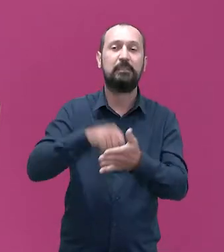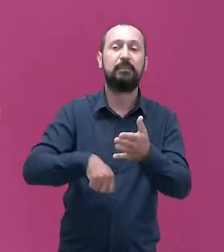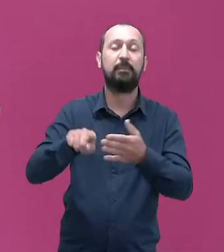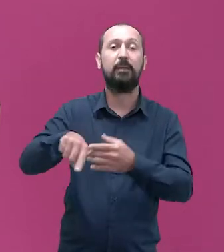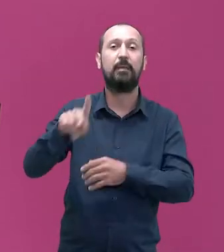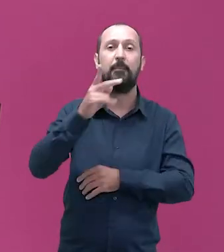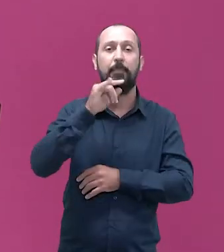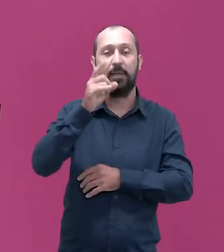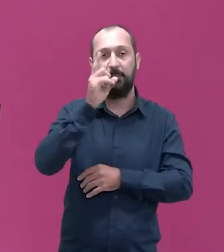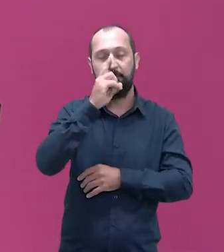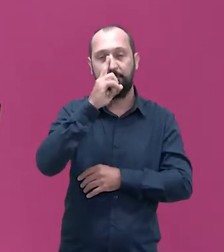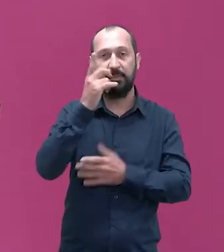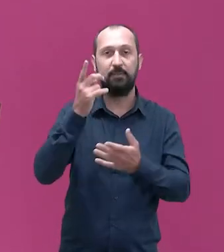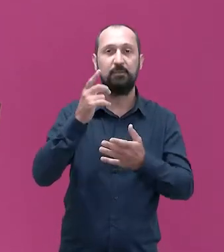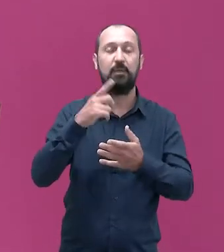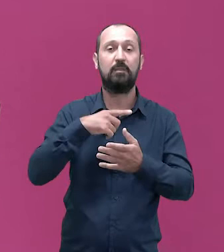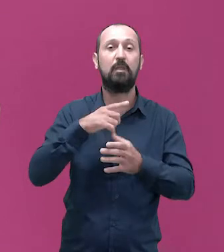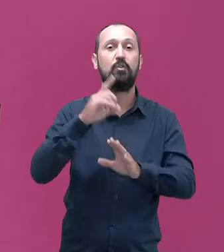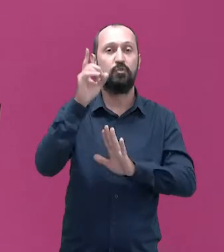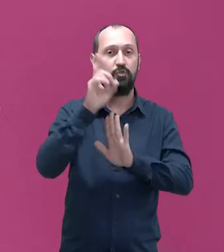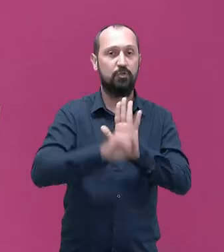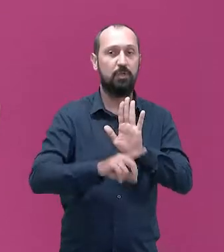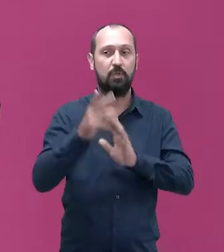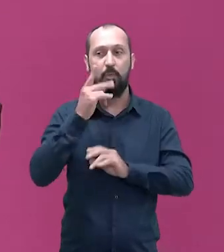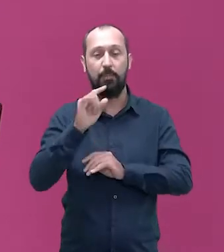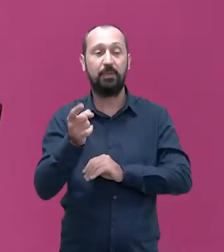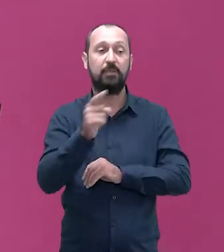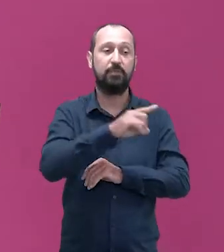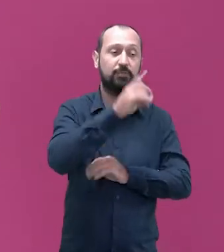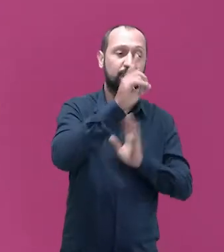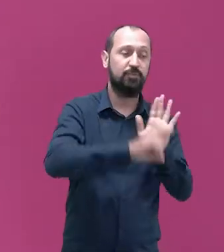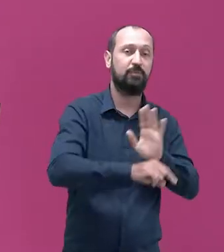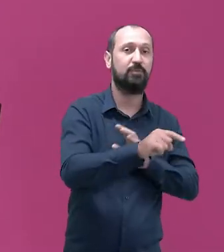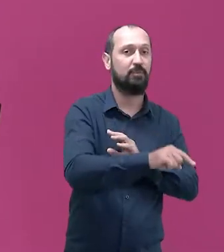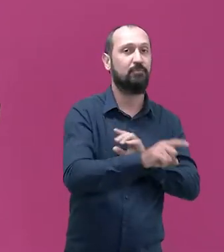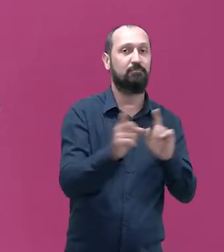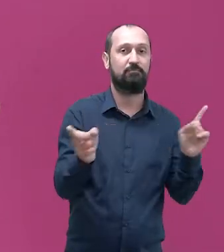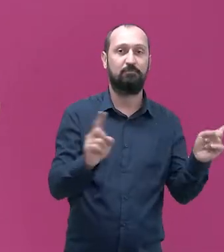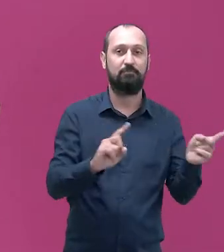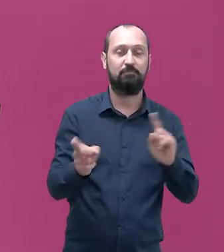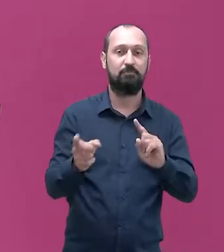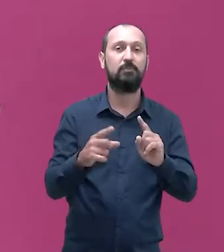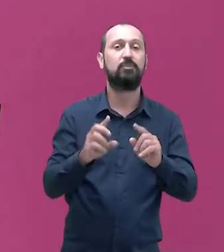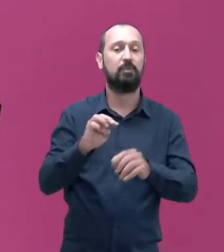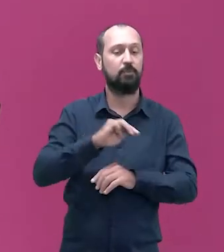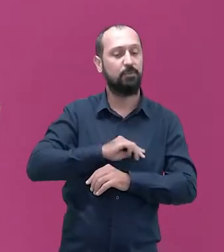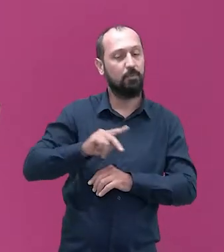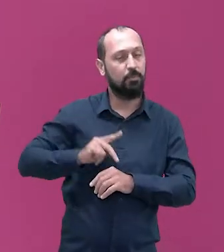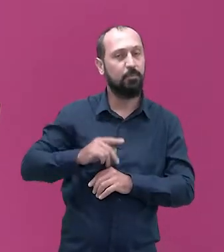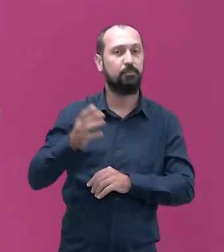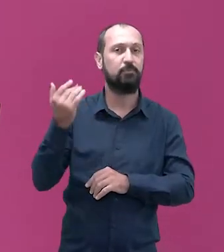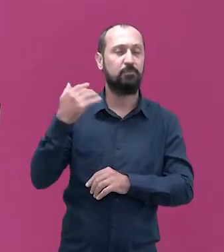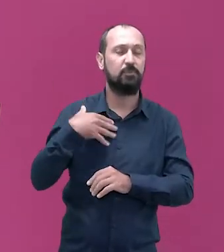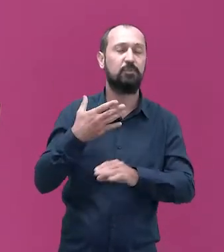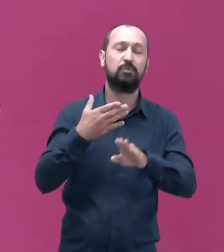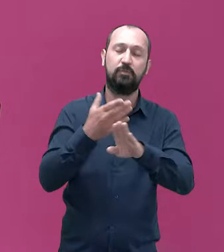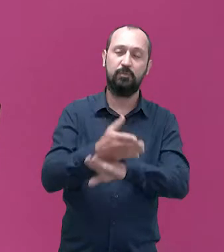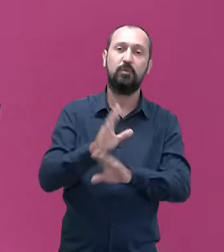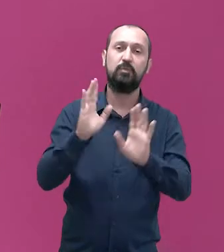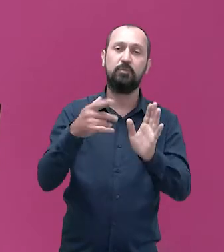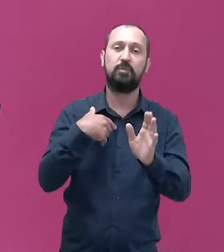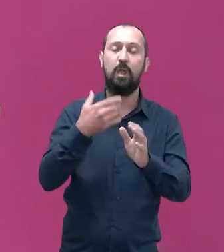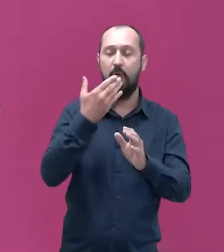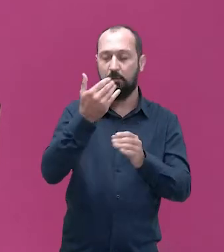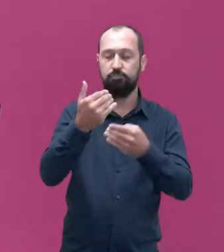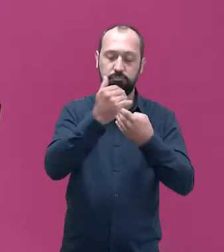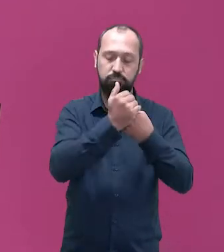um contrato para que esses pais, né, tanto tenham o direito dos pais quanto do condutor. Isso foi lavrado no Ministério Público, né, nós